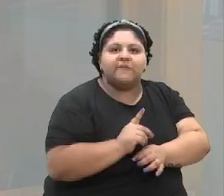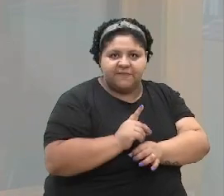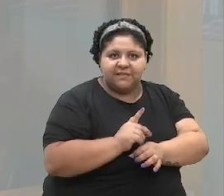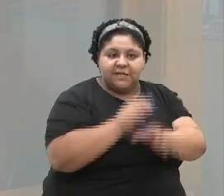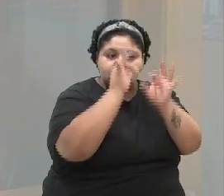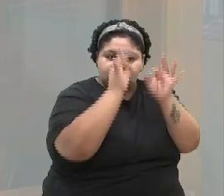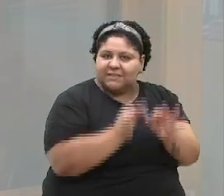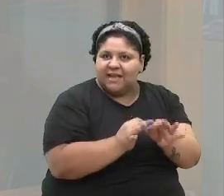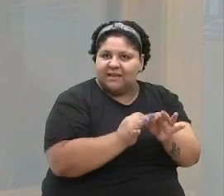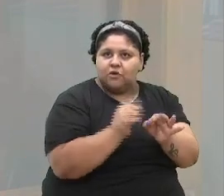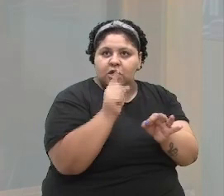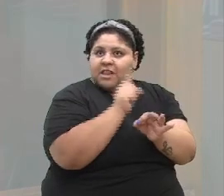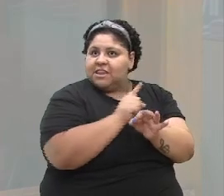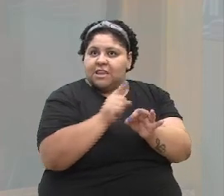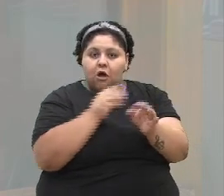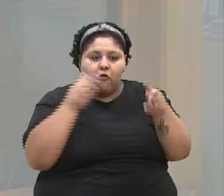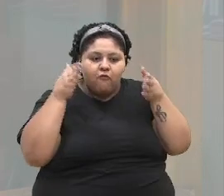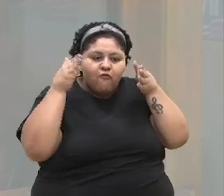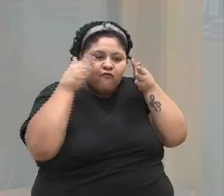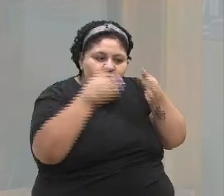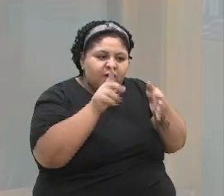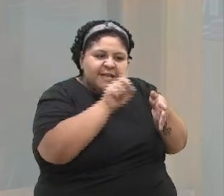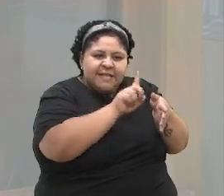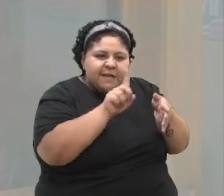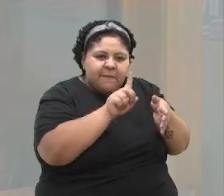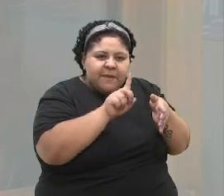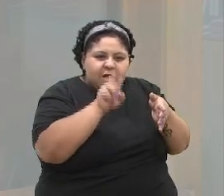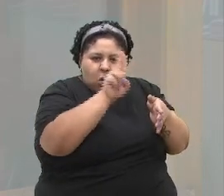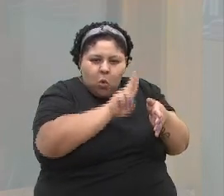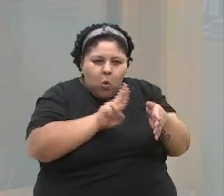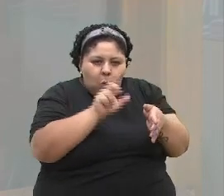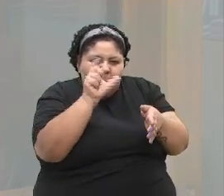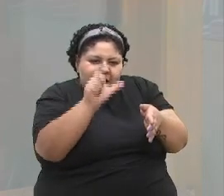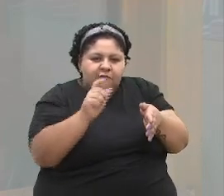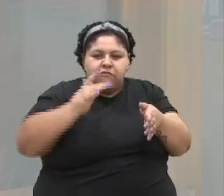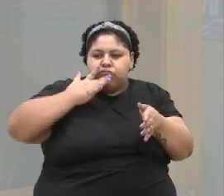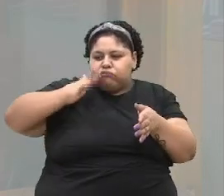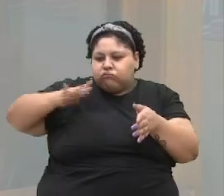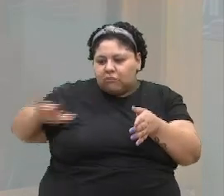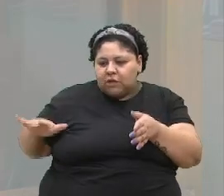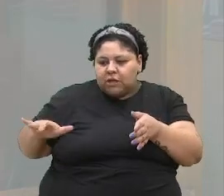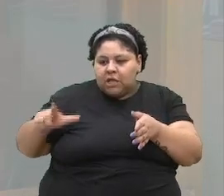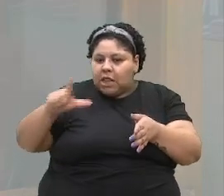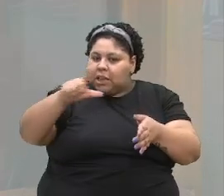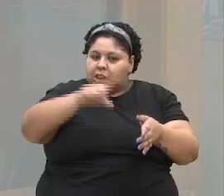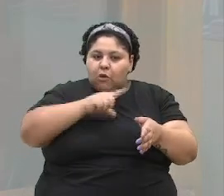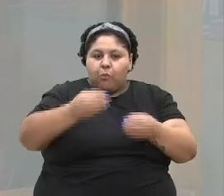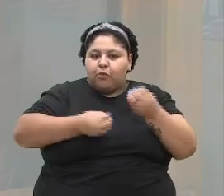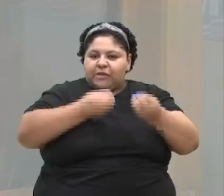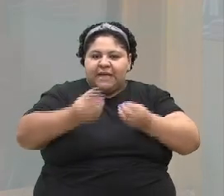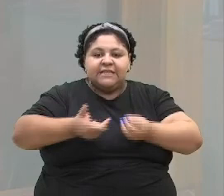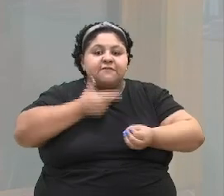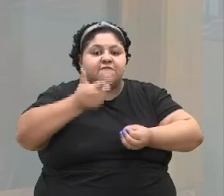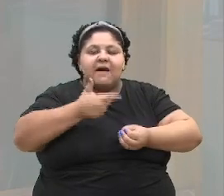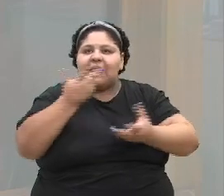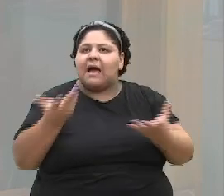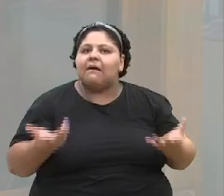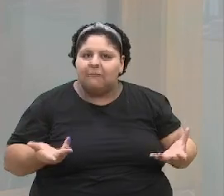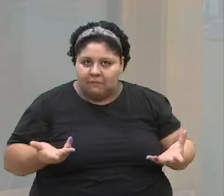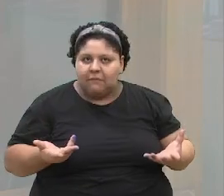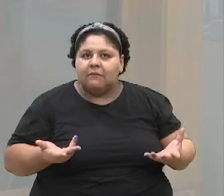Não enfatize e não infantilize pessoas com Down, como eles não pudessem falar por si mesmos.